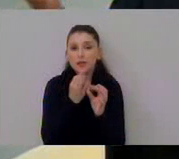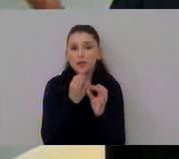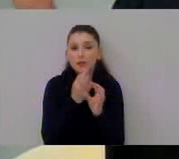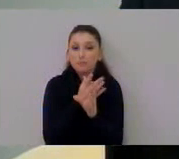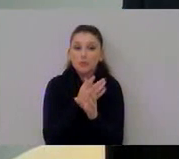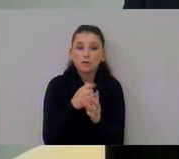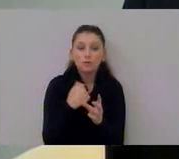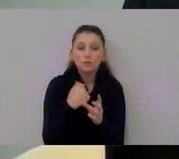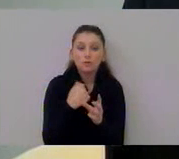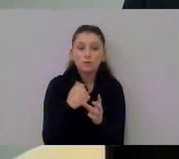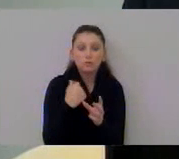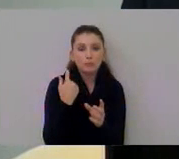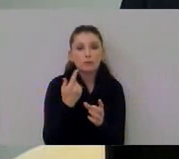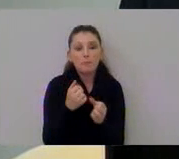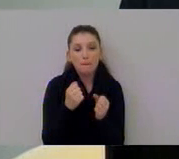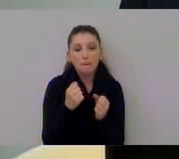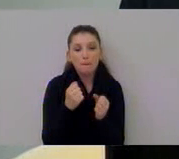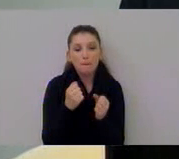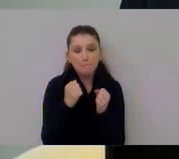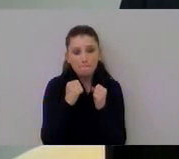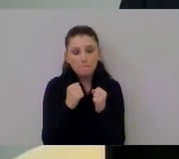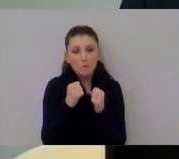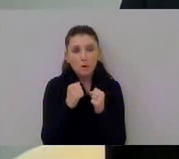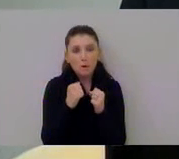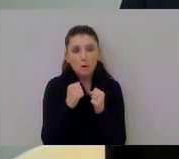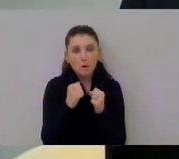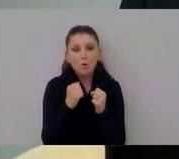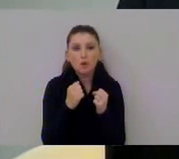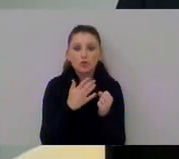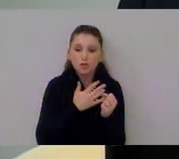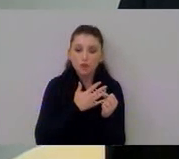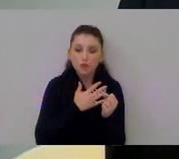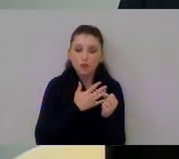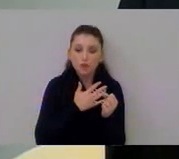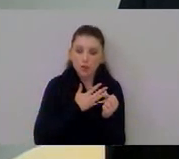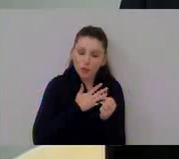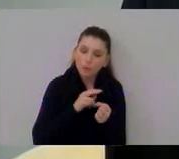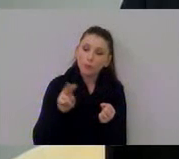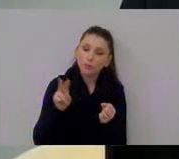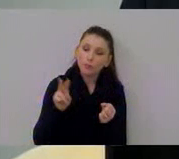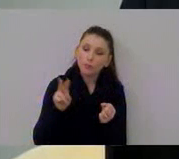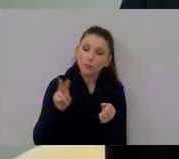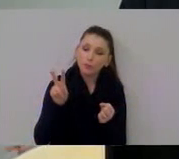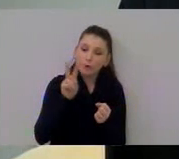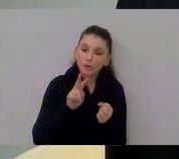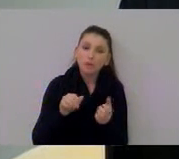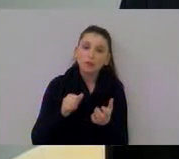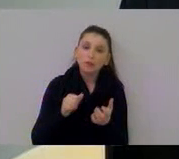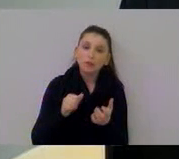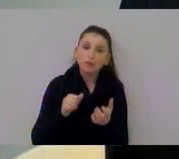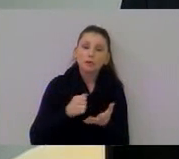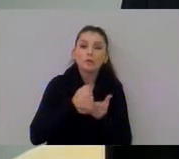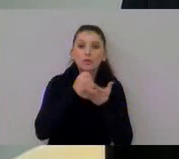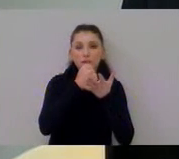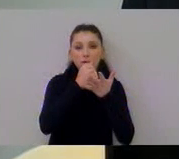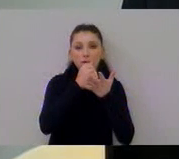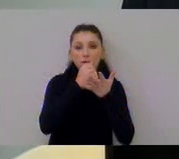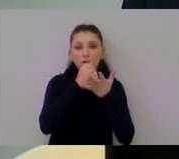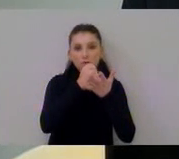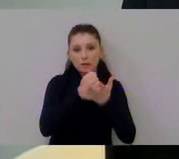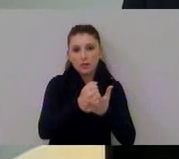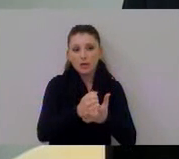muito importante a participação da comunidade. Parabéns por